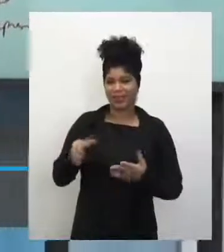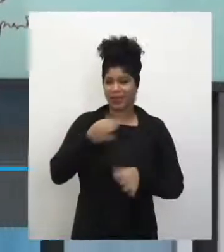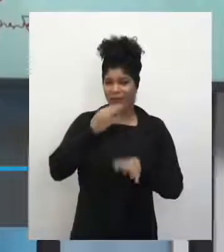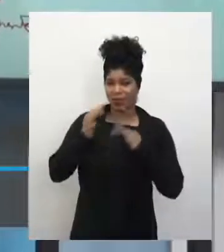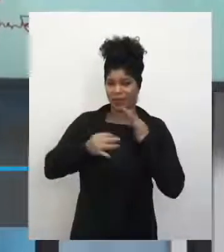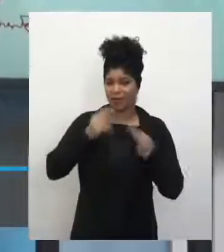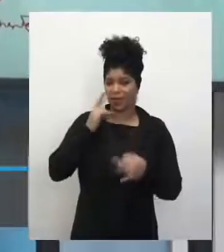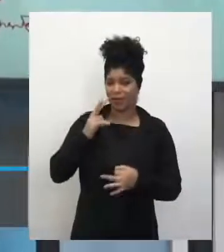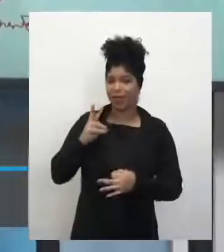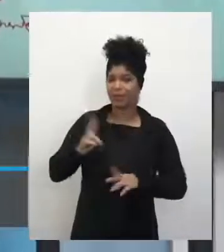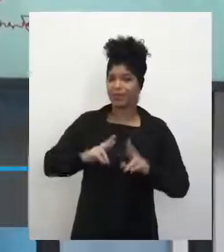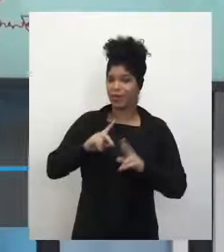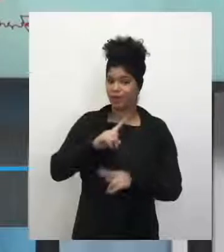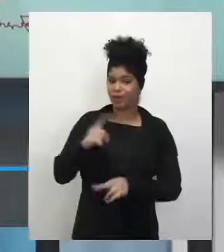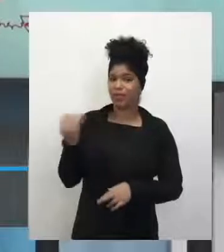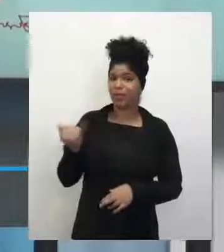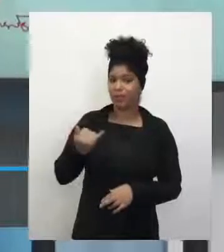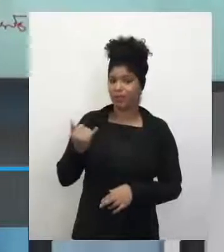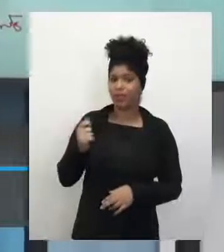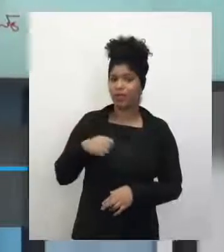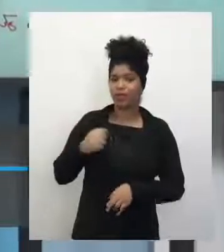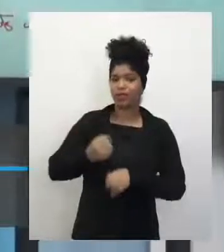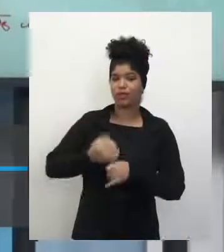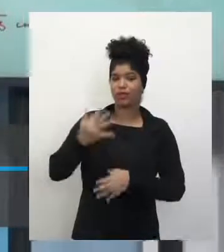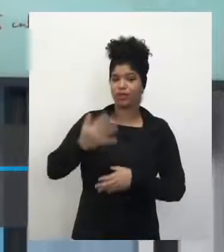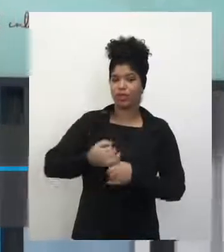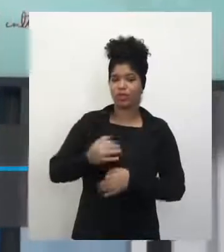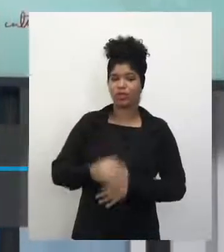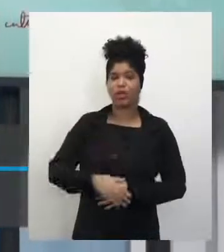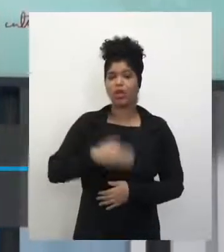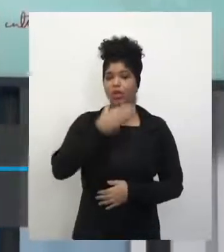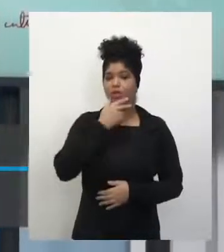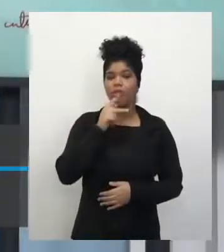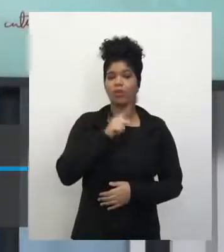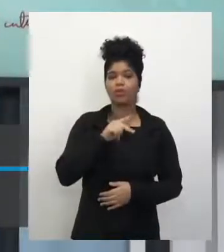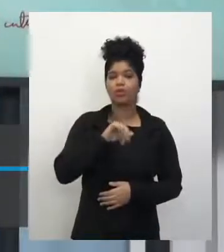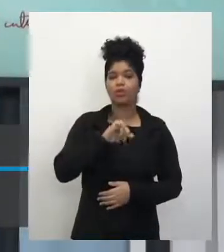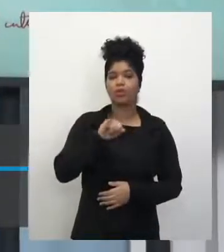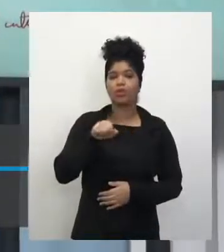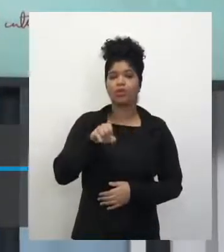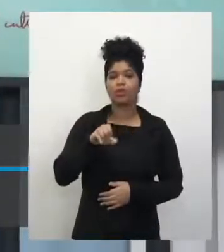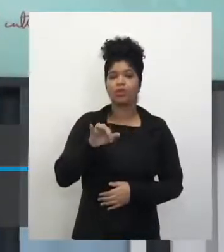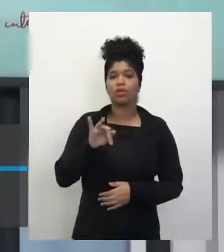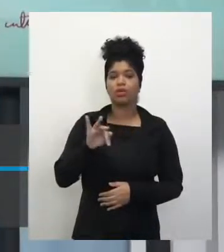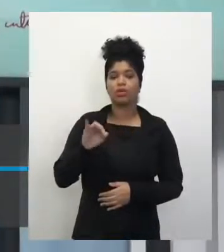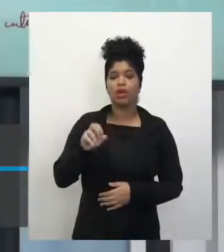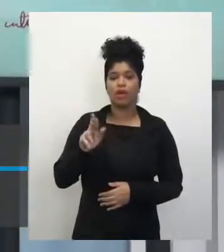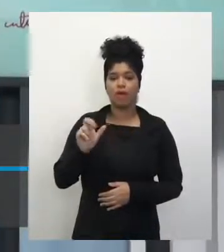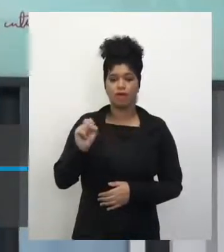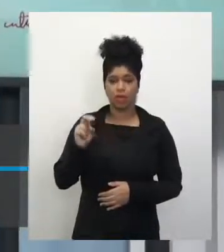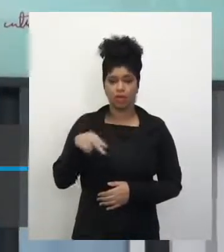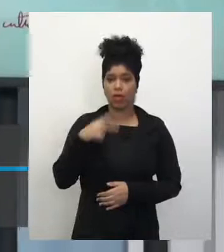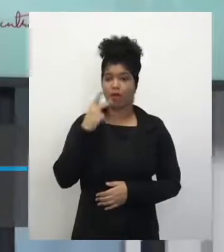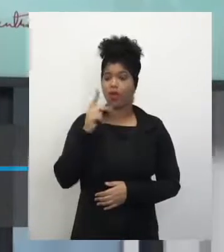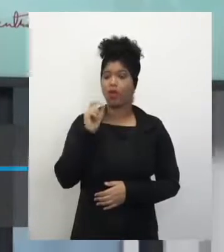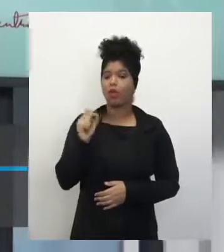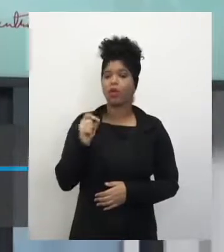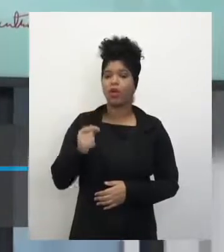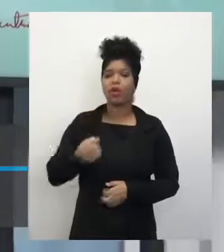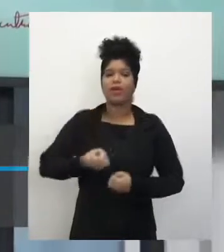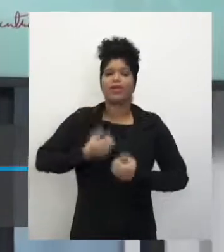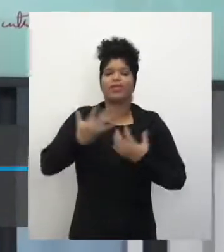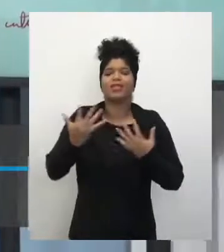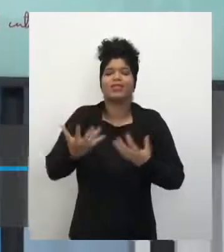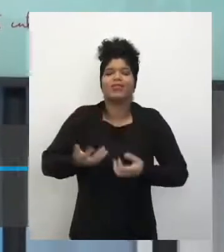algumas das respostas que vocês colocaram aí para a gente no chat. O professor Jefferson citou que a linguagem artística seria a